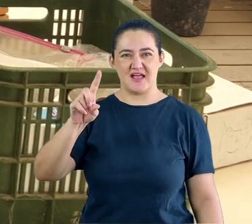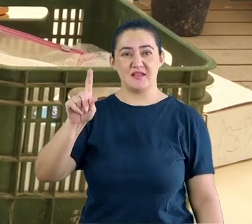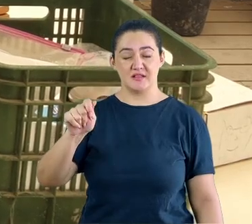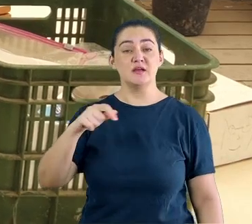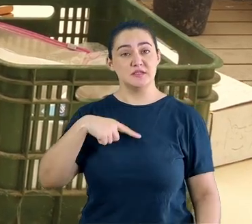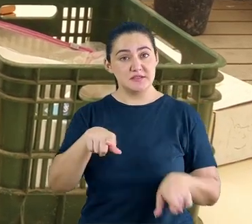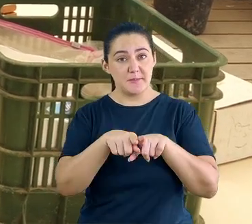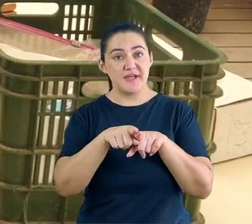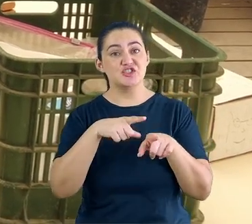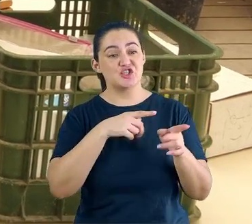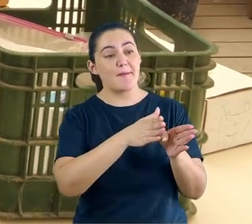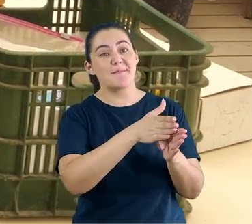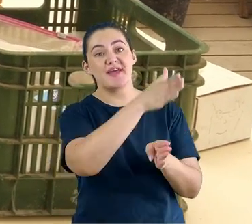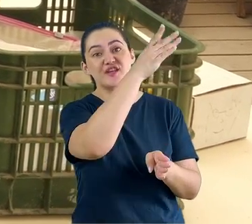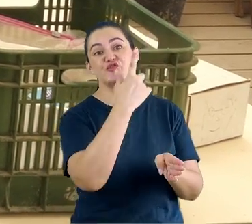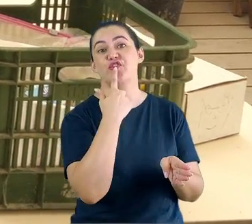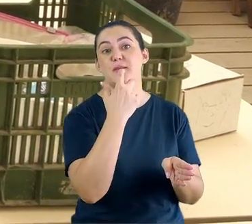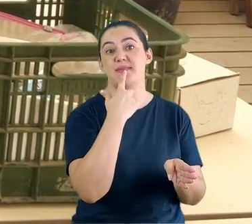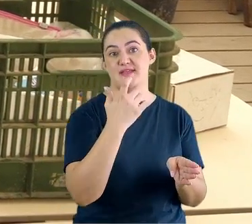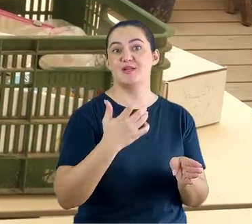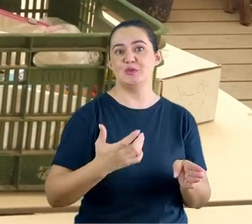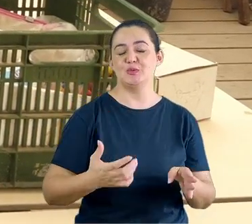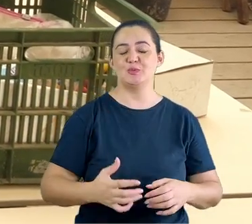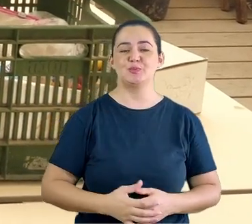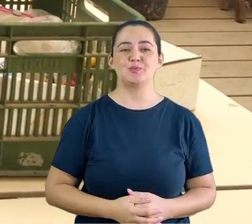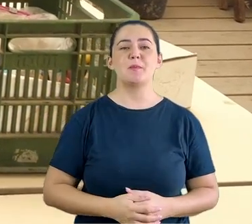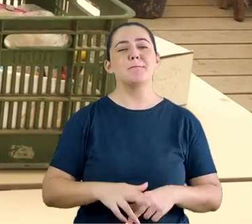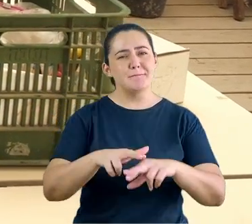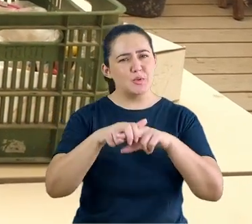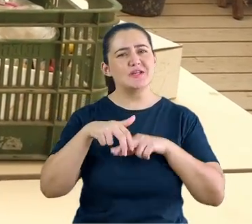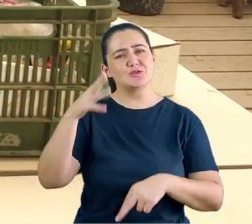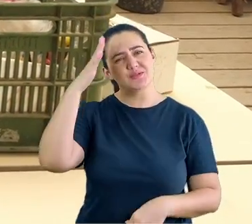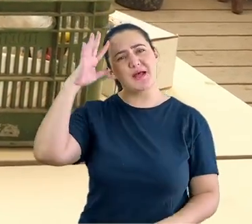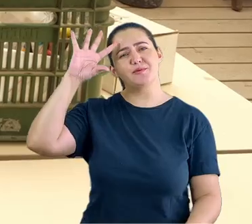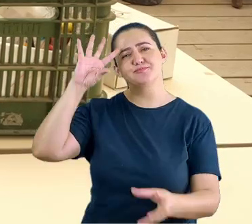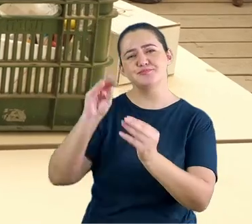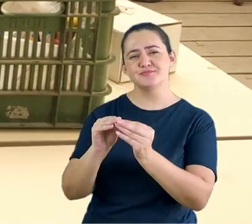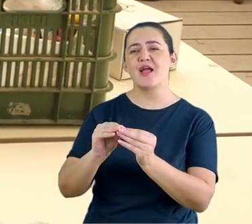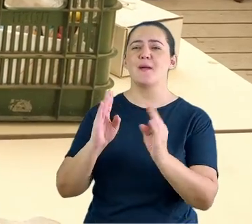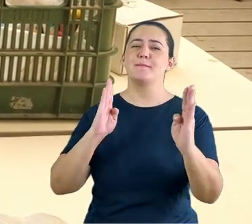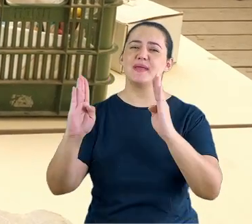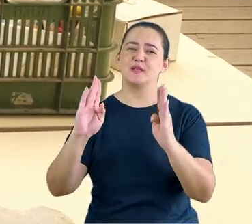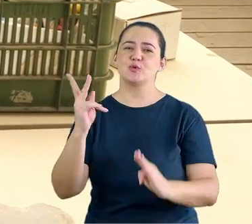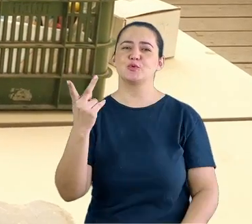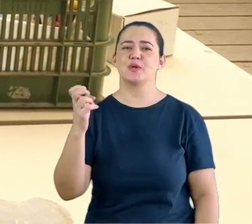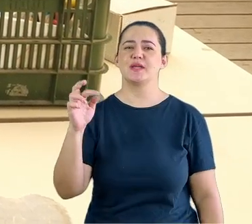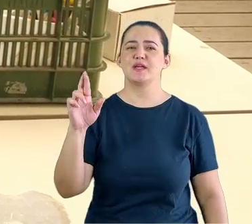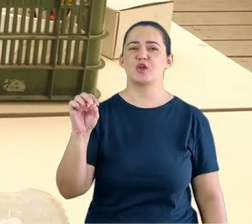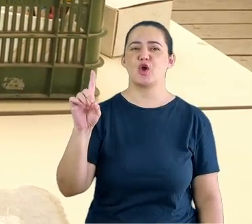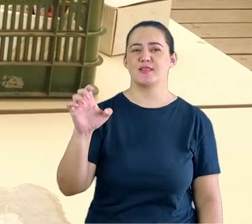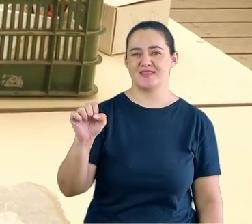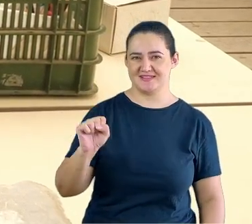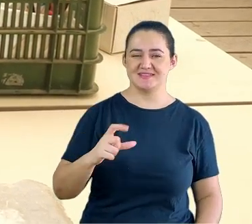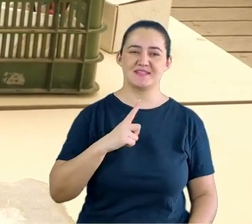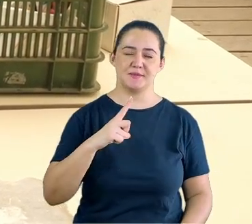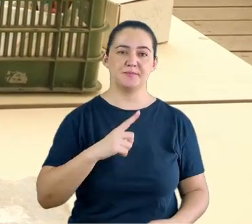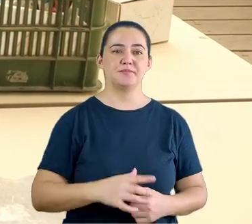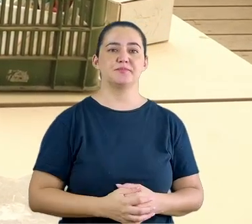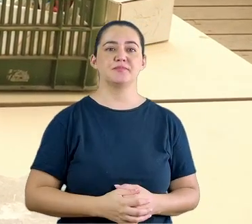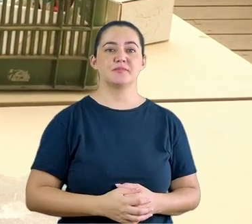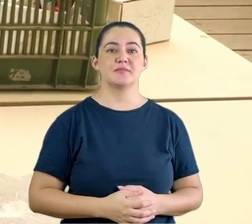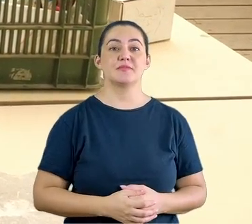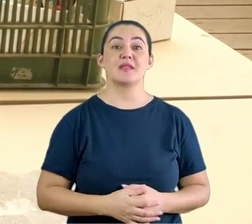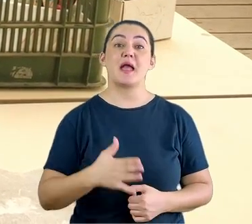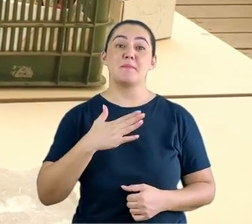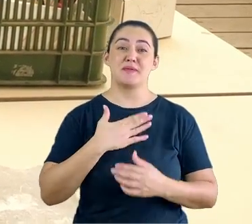de uma parede do período de Herodes. Aliás, eu vou até falar com vocês em casa, eu peço desculpas que vocês vão ver que a